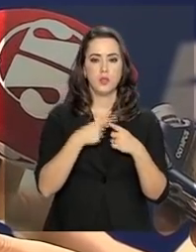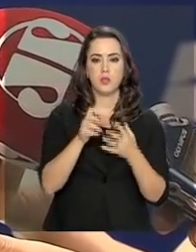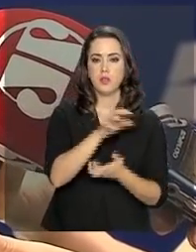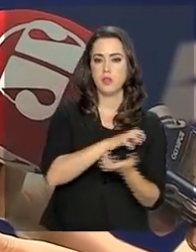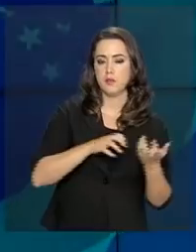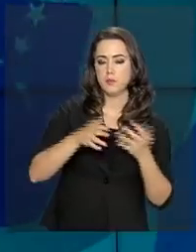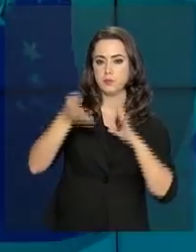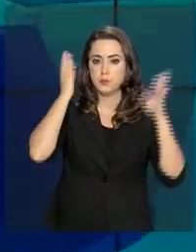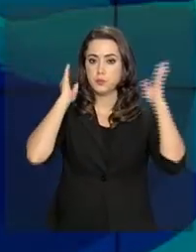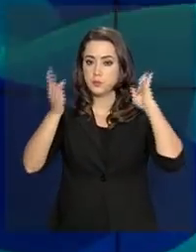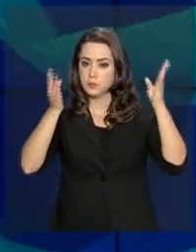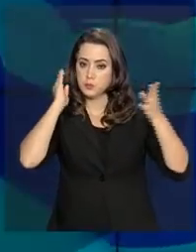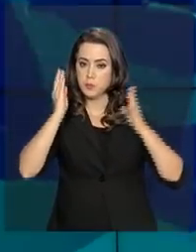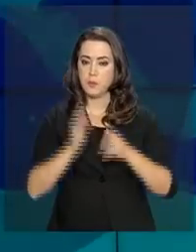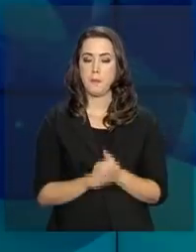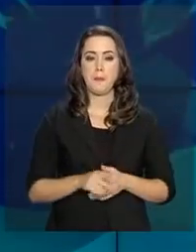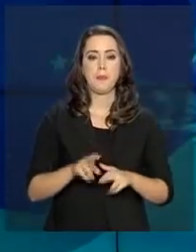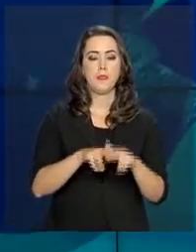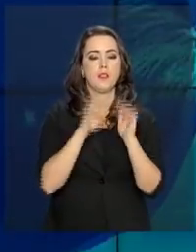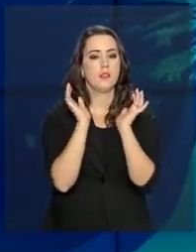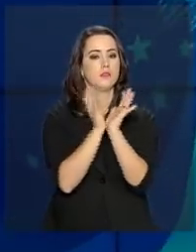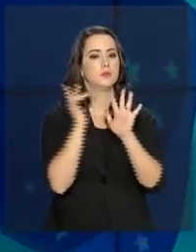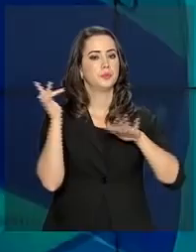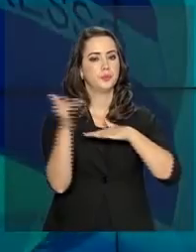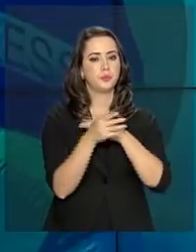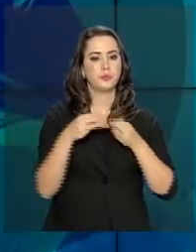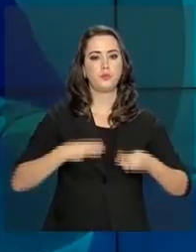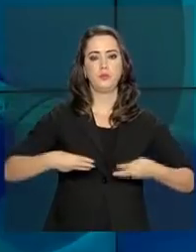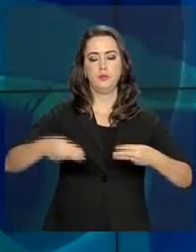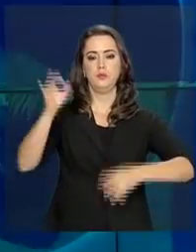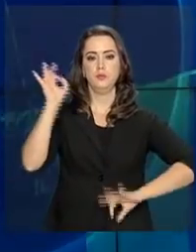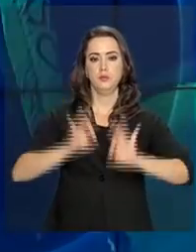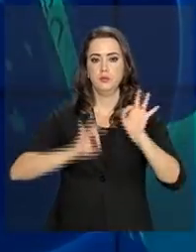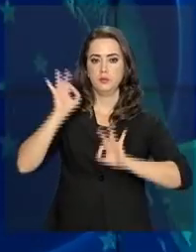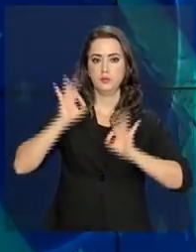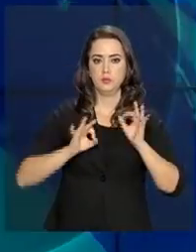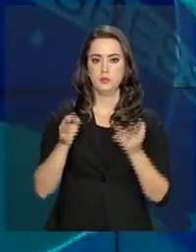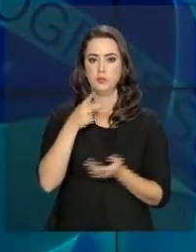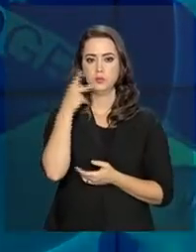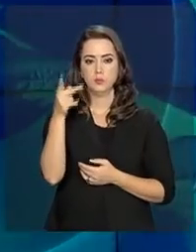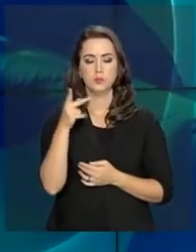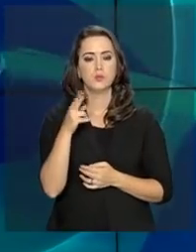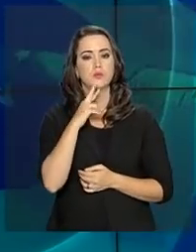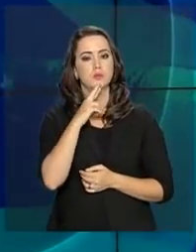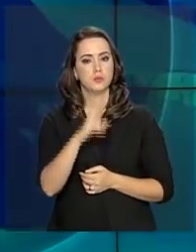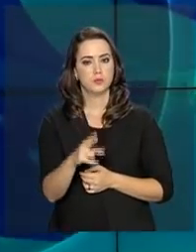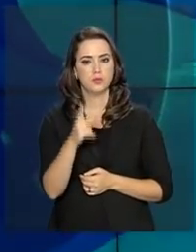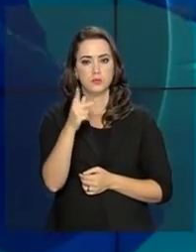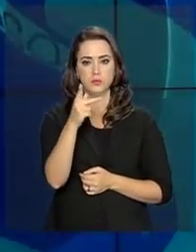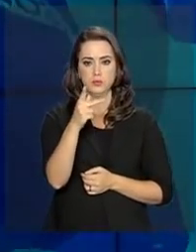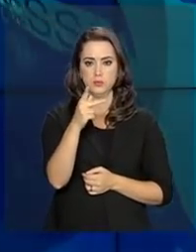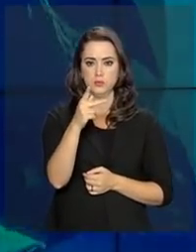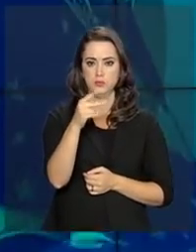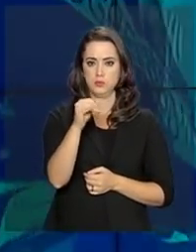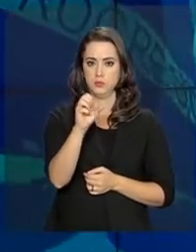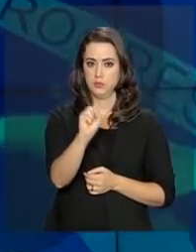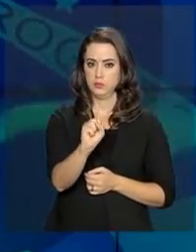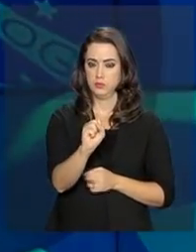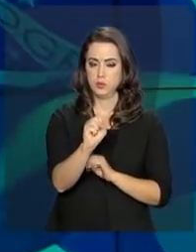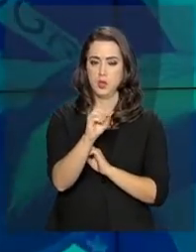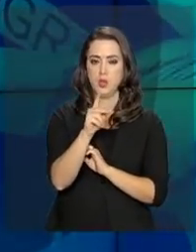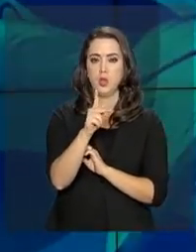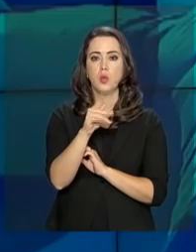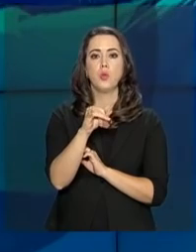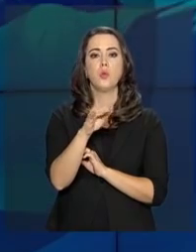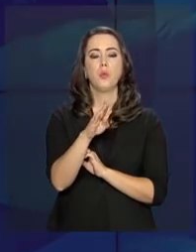caminhoneiros pelas redes sociais o ministro do planejamento esteves colnago comemorou os resultados do pib no